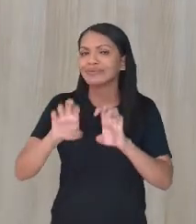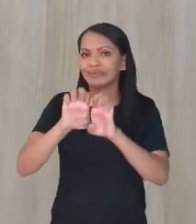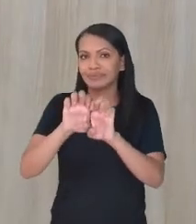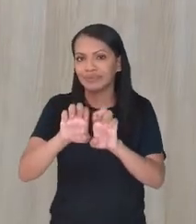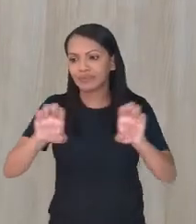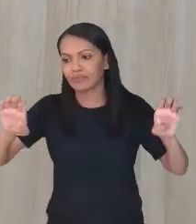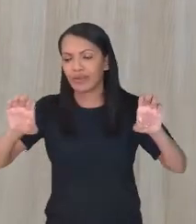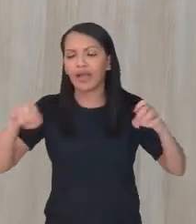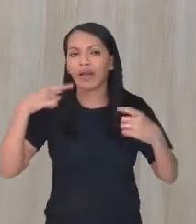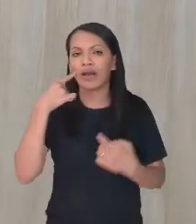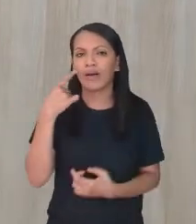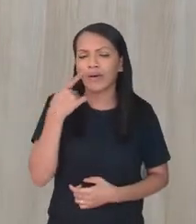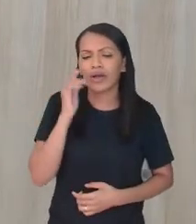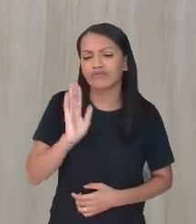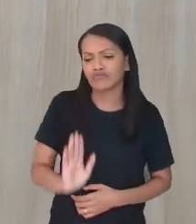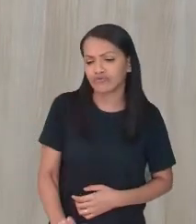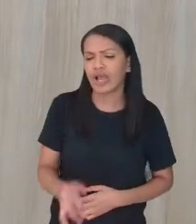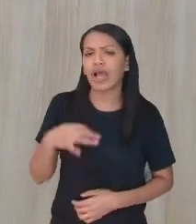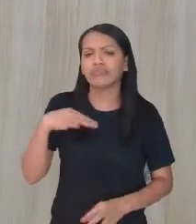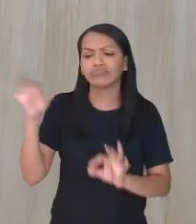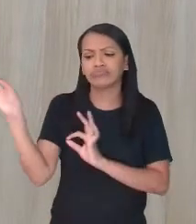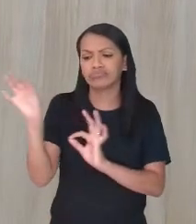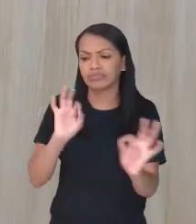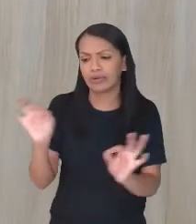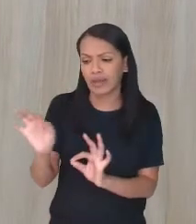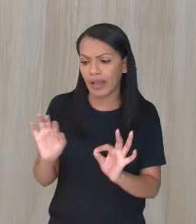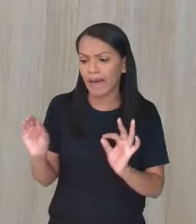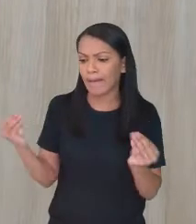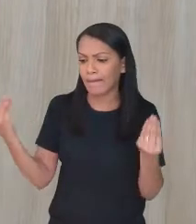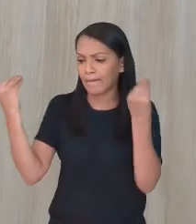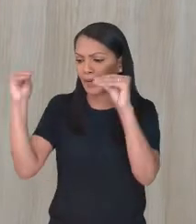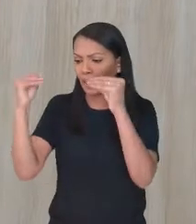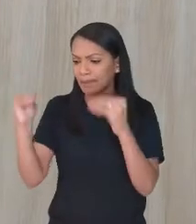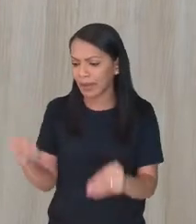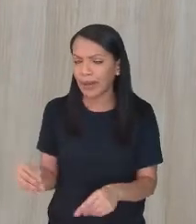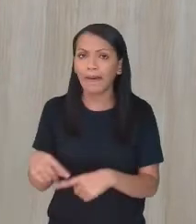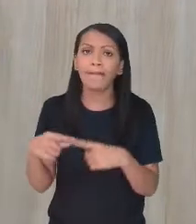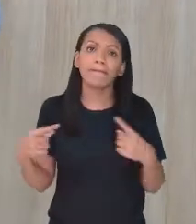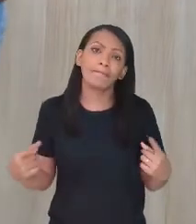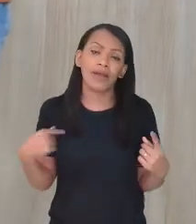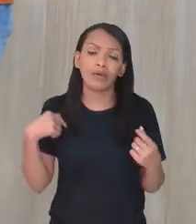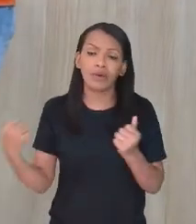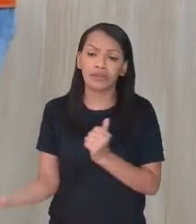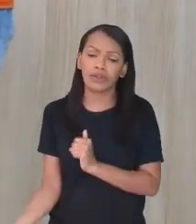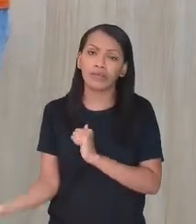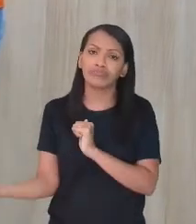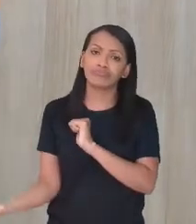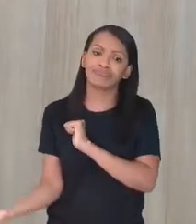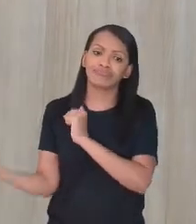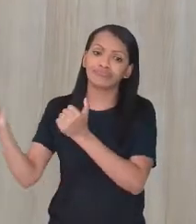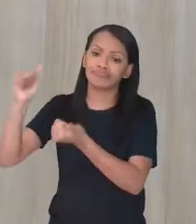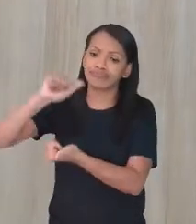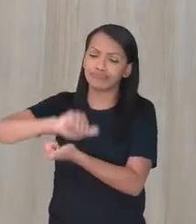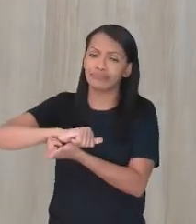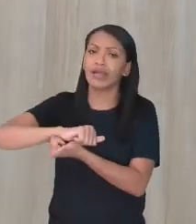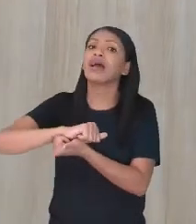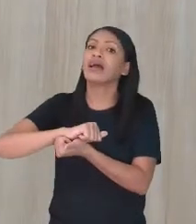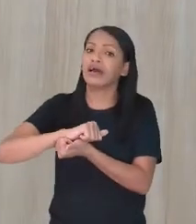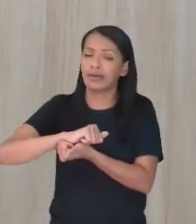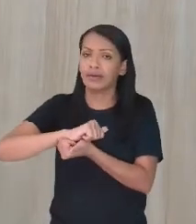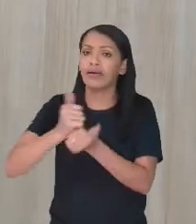uma expressão que já vem pronta, mas quando é para transformar um problema que foi